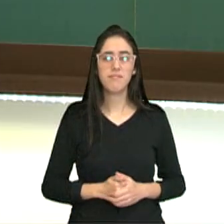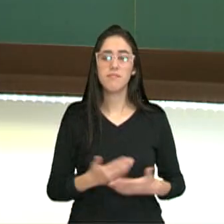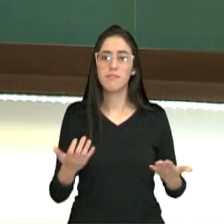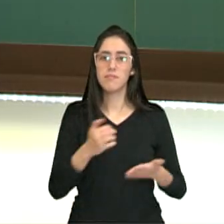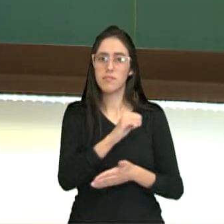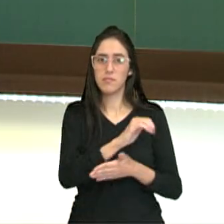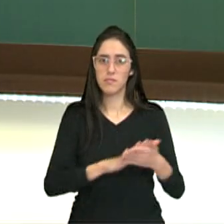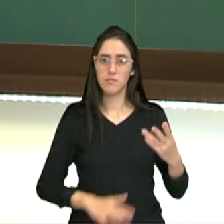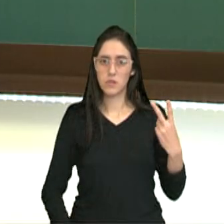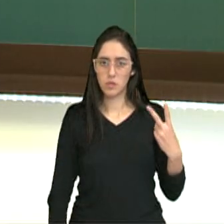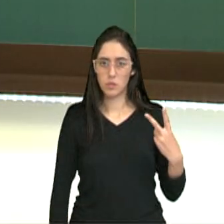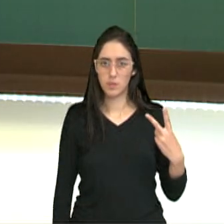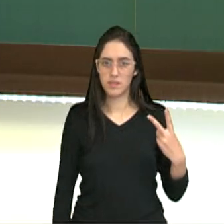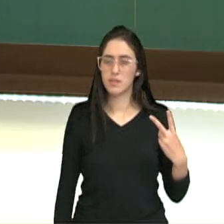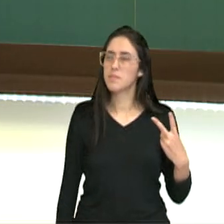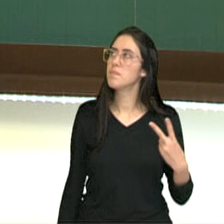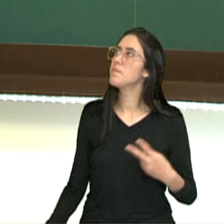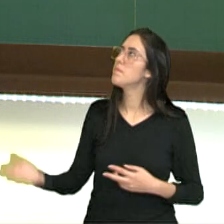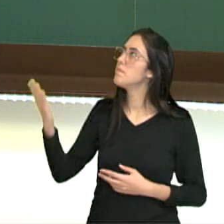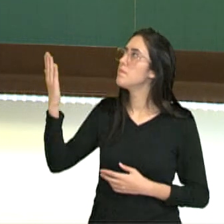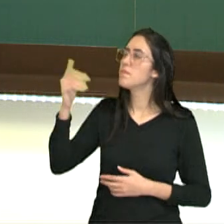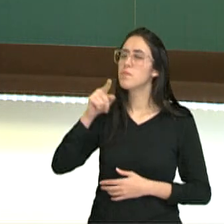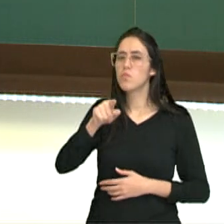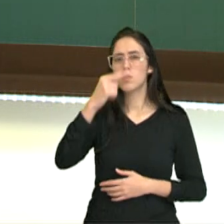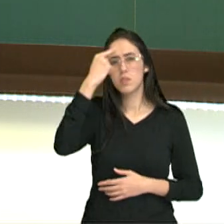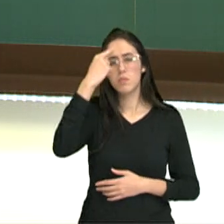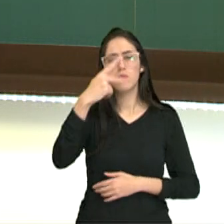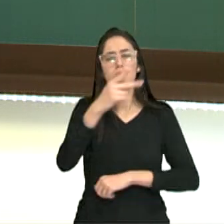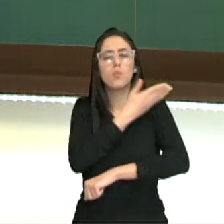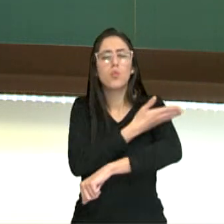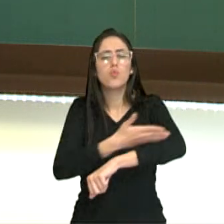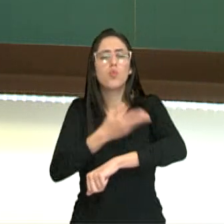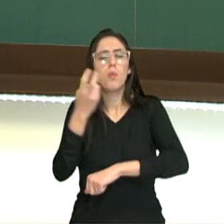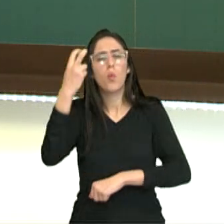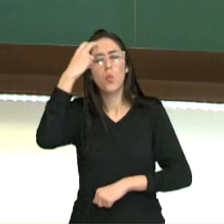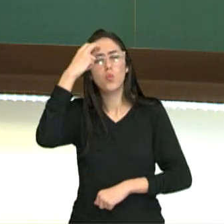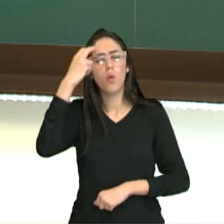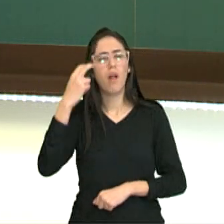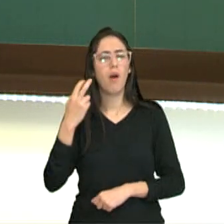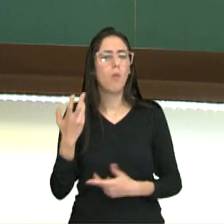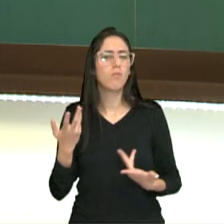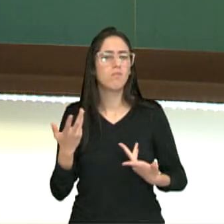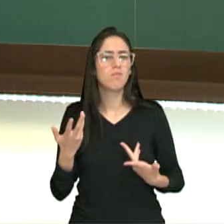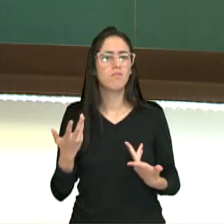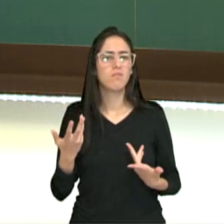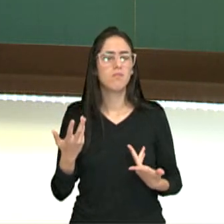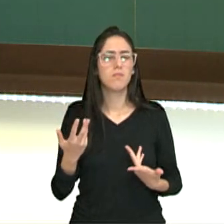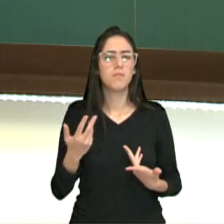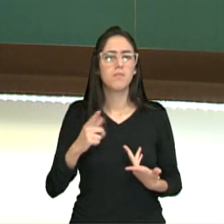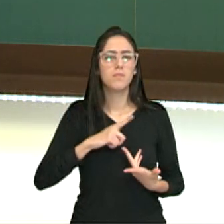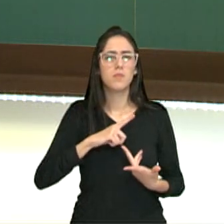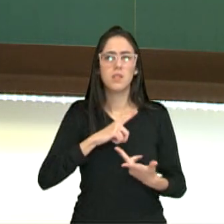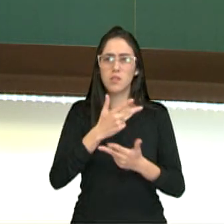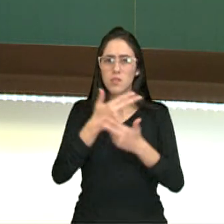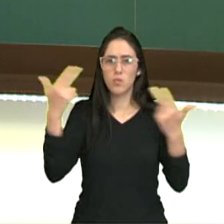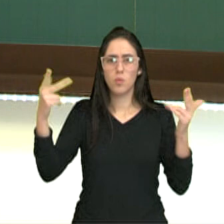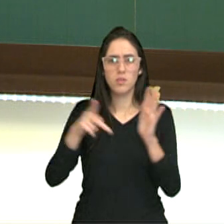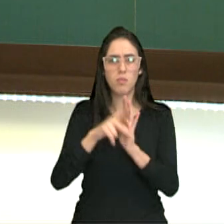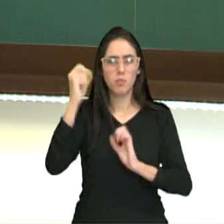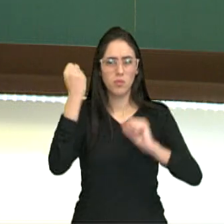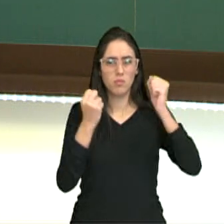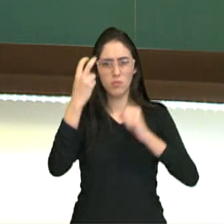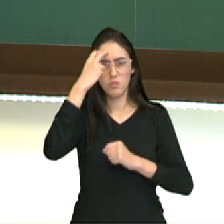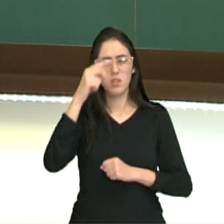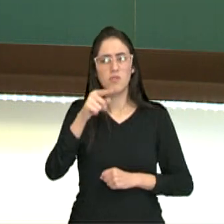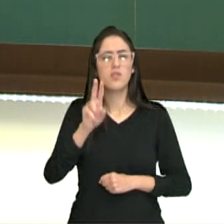uma atividade, reflita sobre os seus hábitos culturais. Então que produtos da indústria cultural você